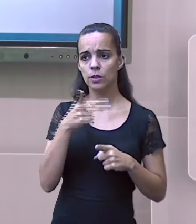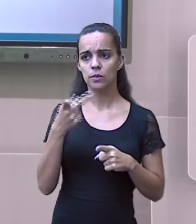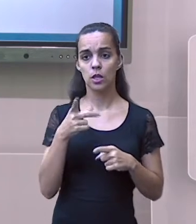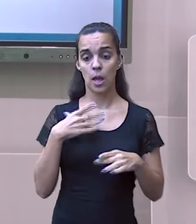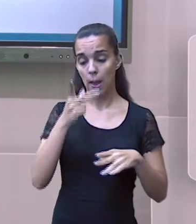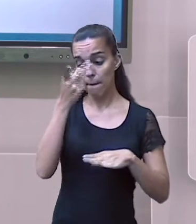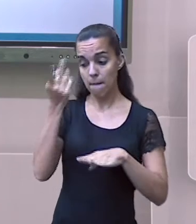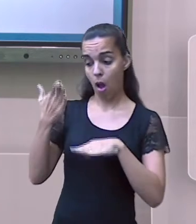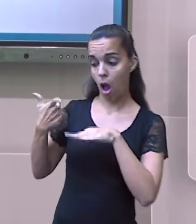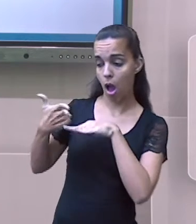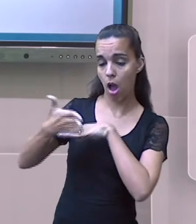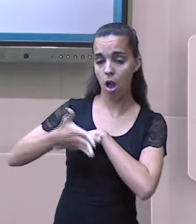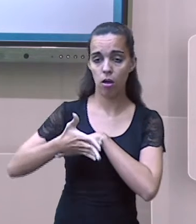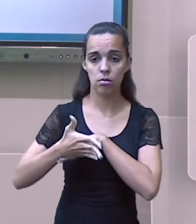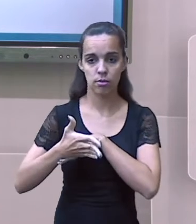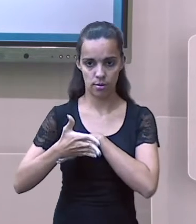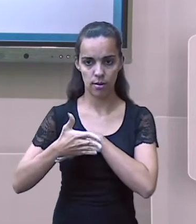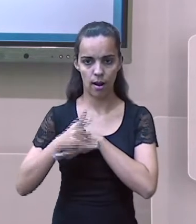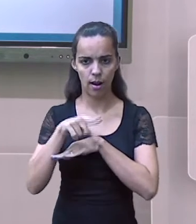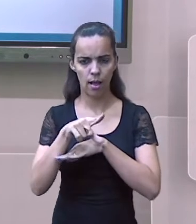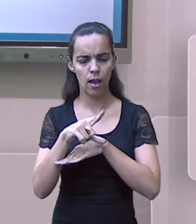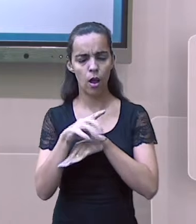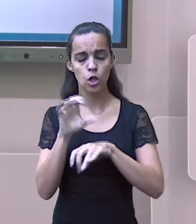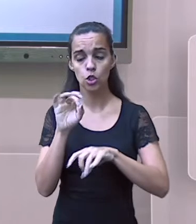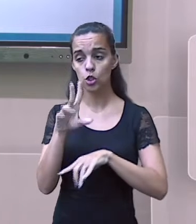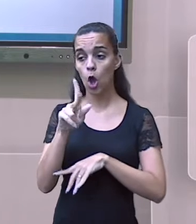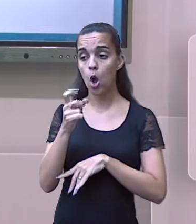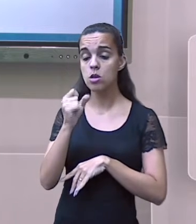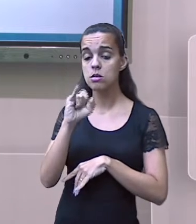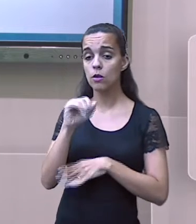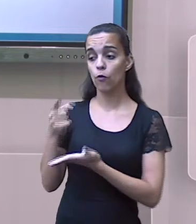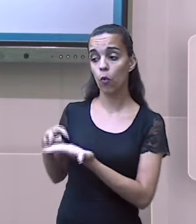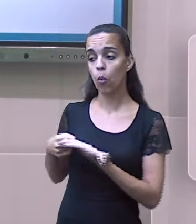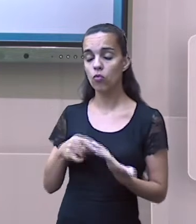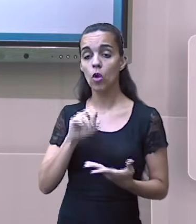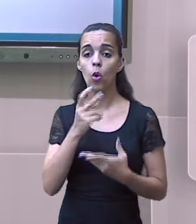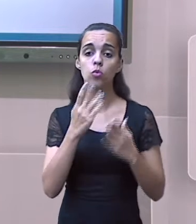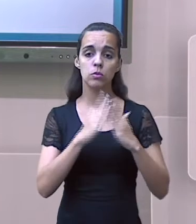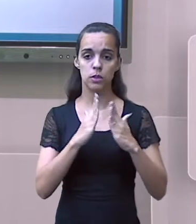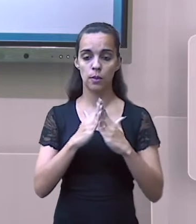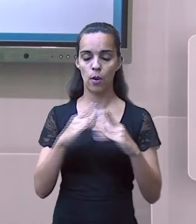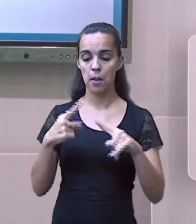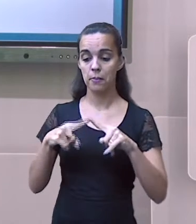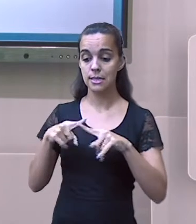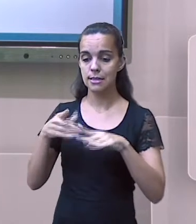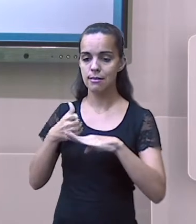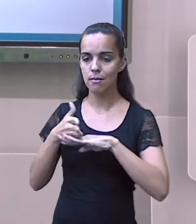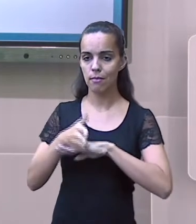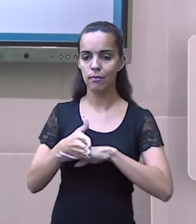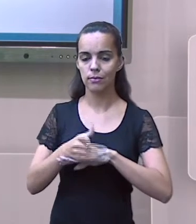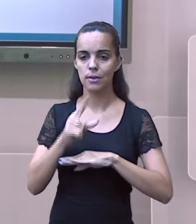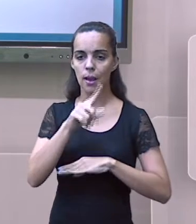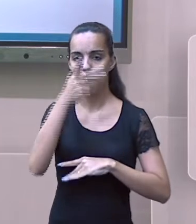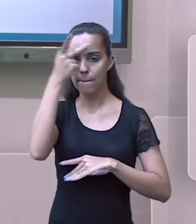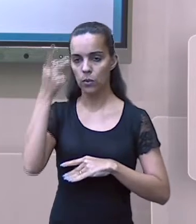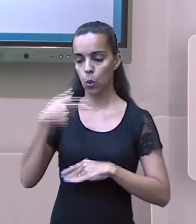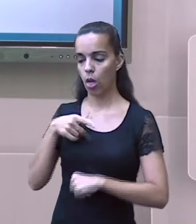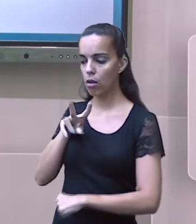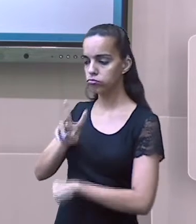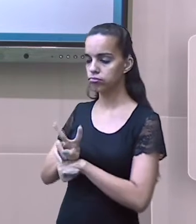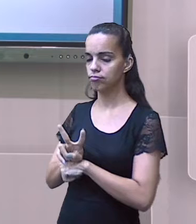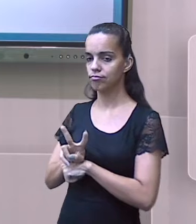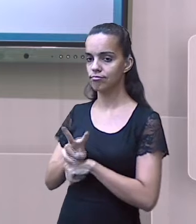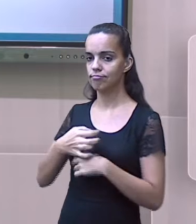pode entrar dentro desse bairro com a autorização de algum morador pertencente ali de alguma residência dentro